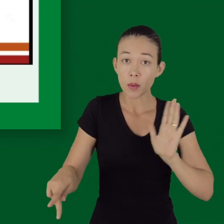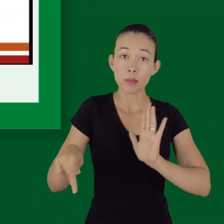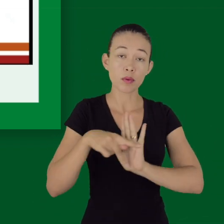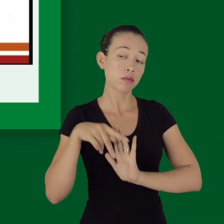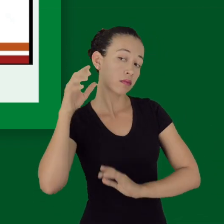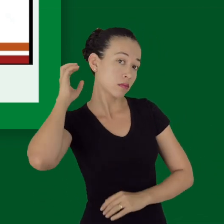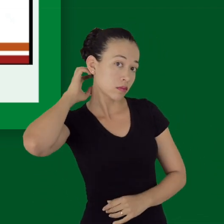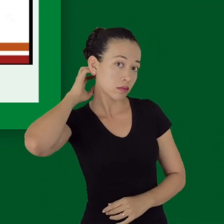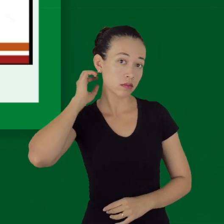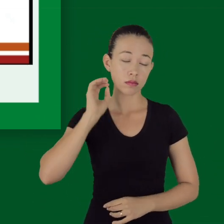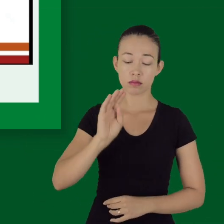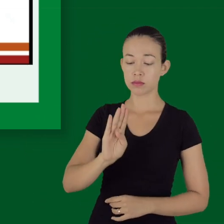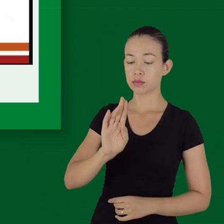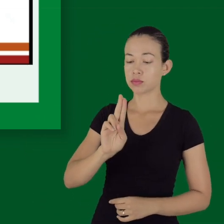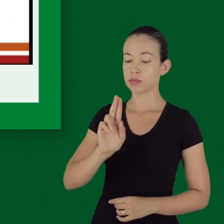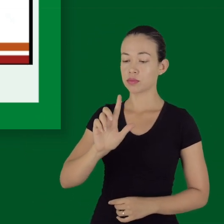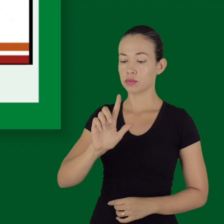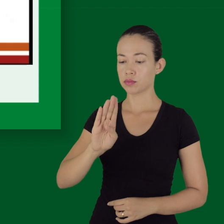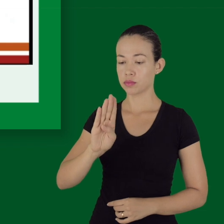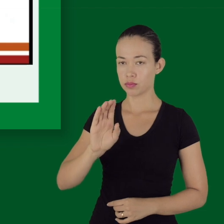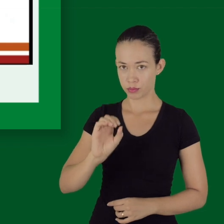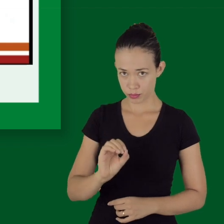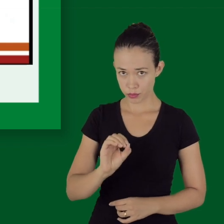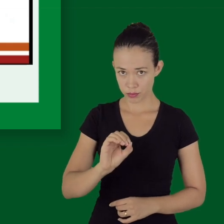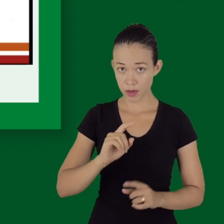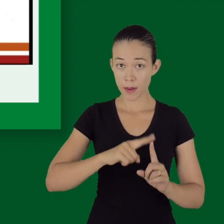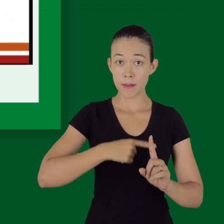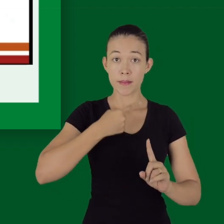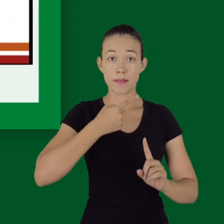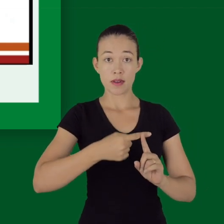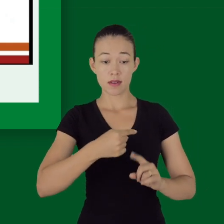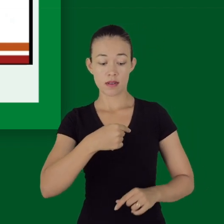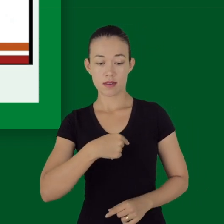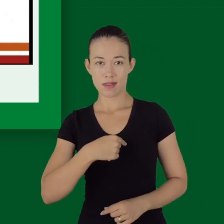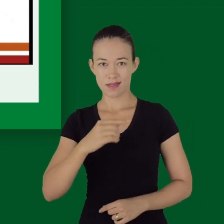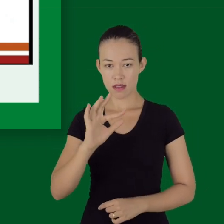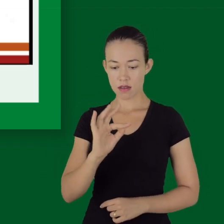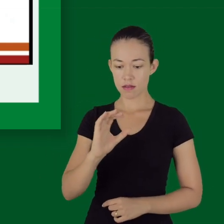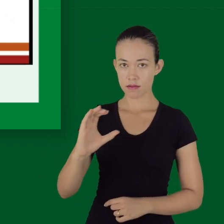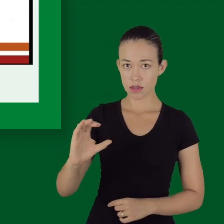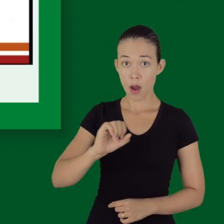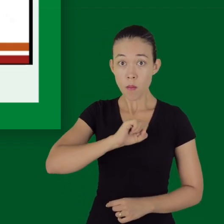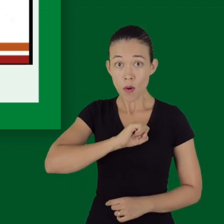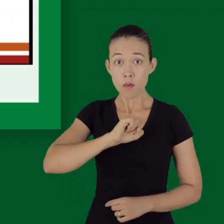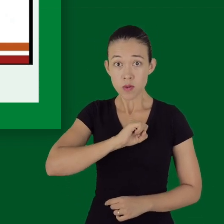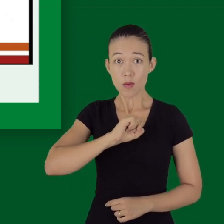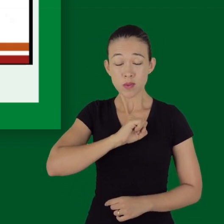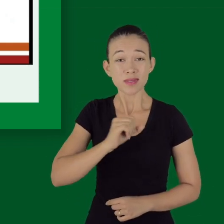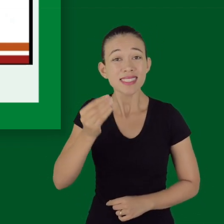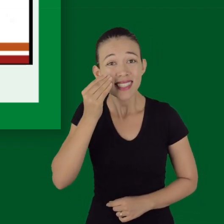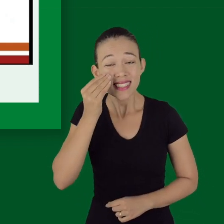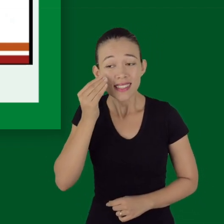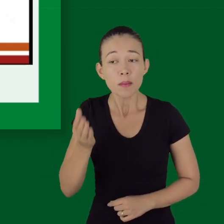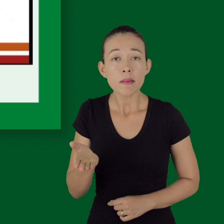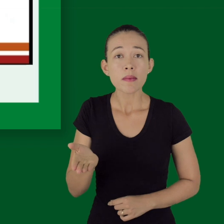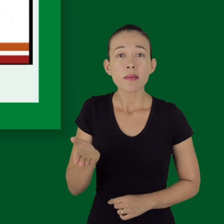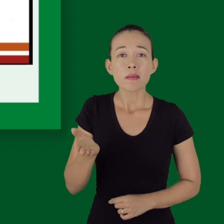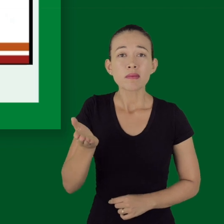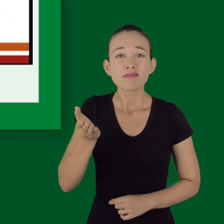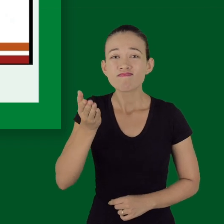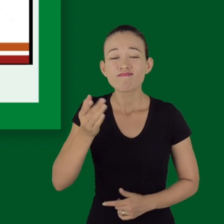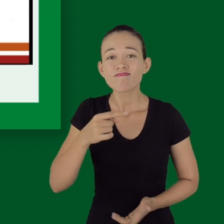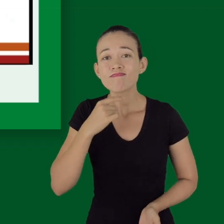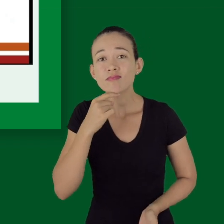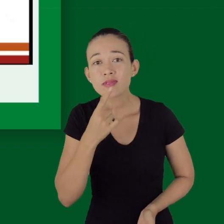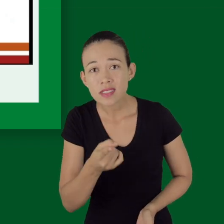bulbo, com aumento da frequência cardíaca, tentando compensar esse volume. Frequência cardíaca não